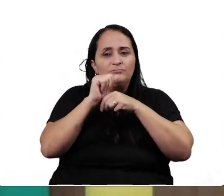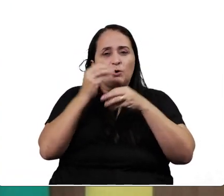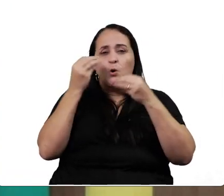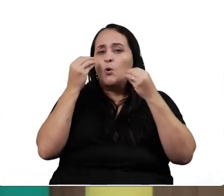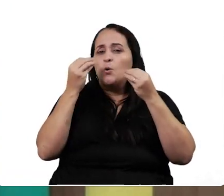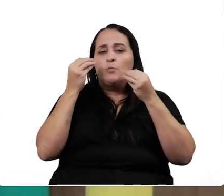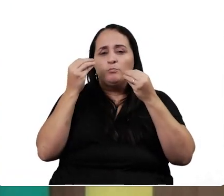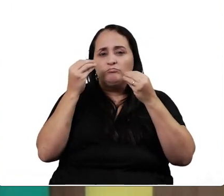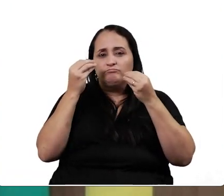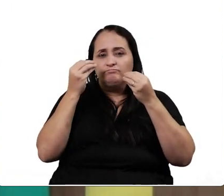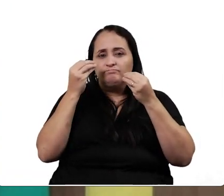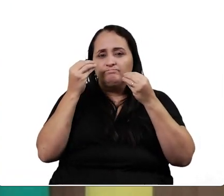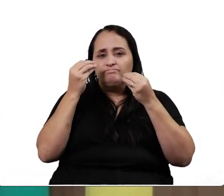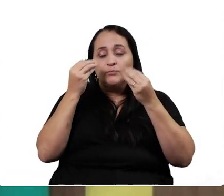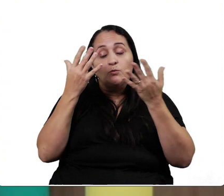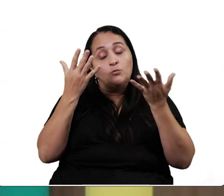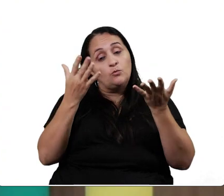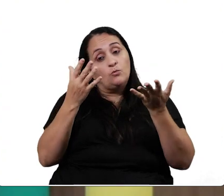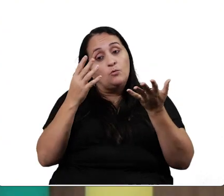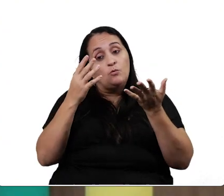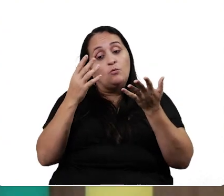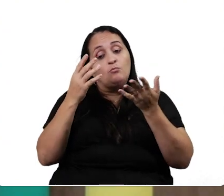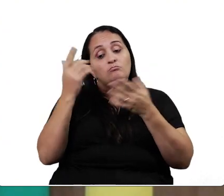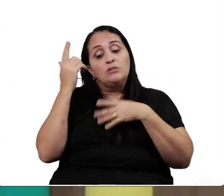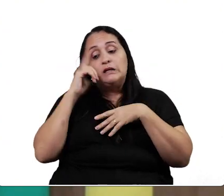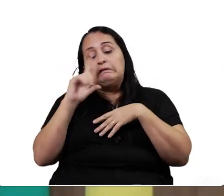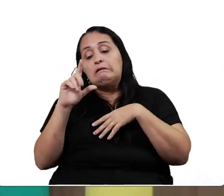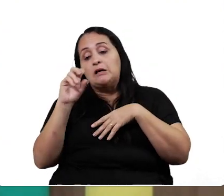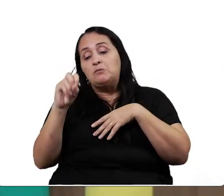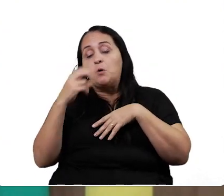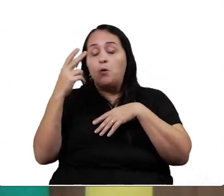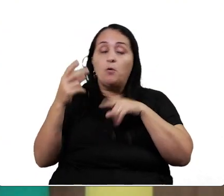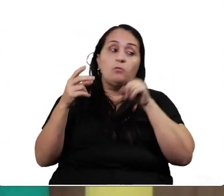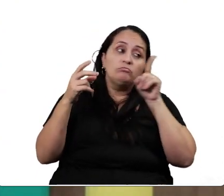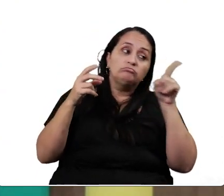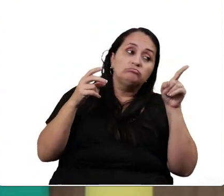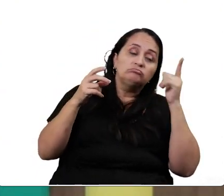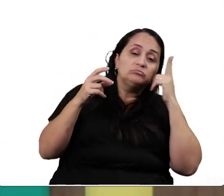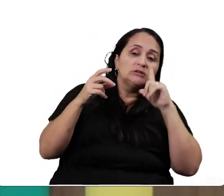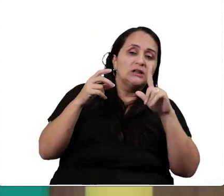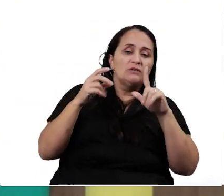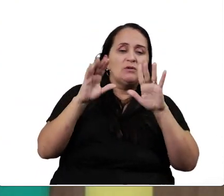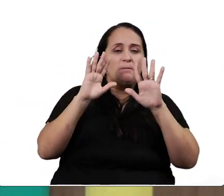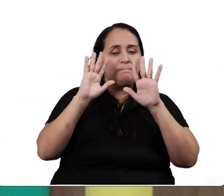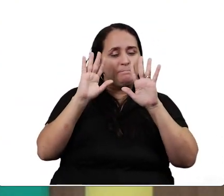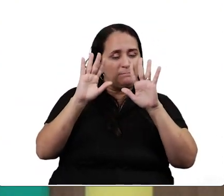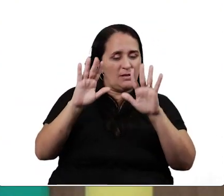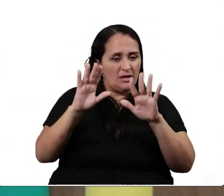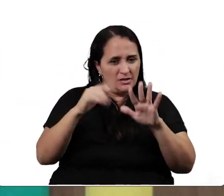competindo diretamente? Né? Ou ele ganhava ou o outro ganhava. Mas ele foi